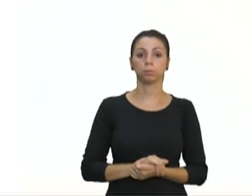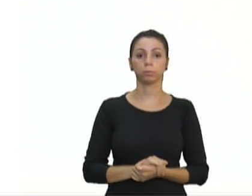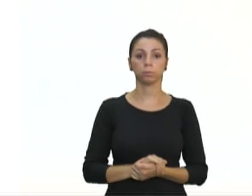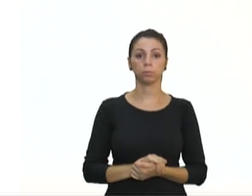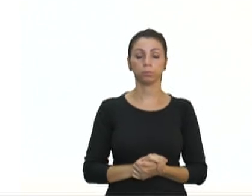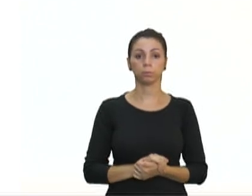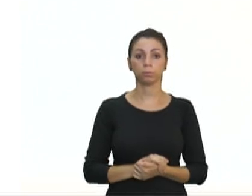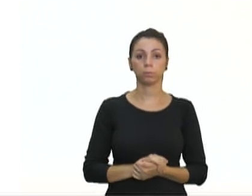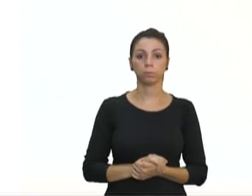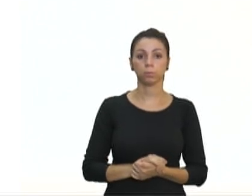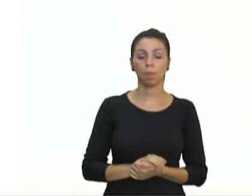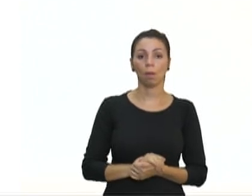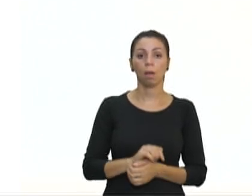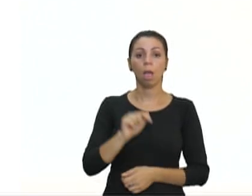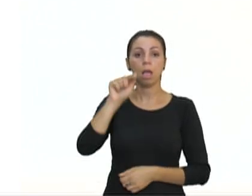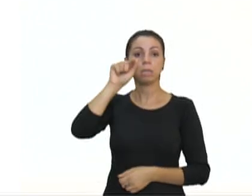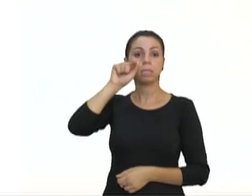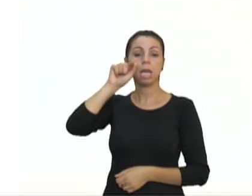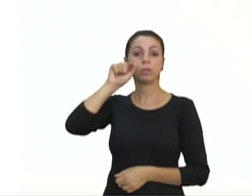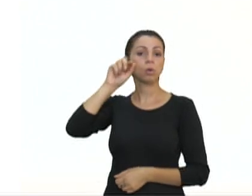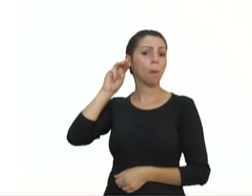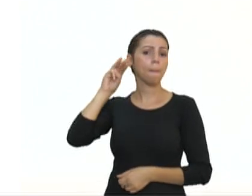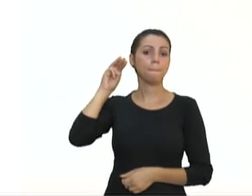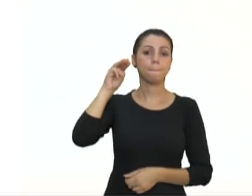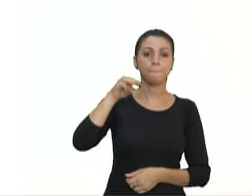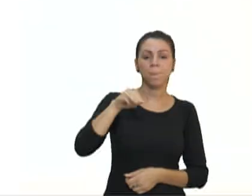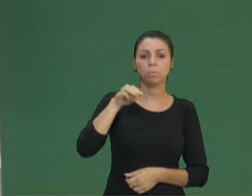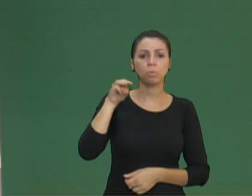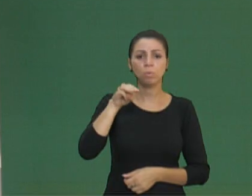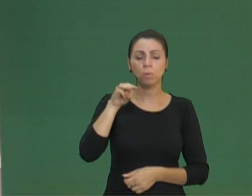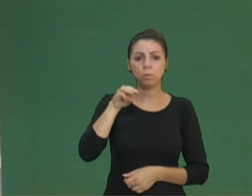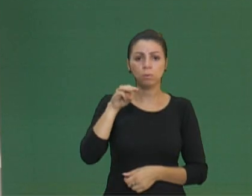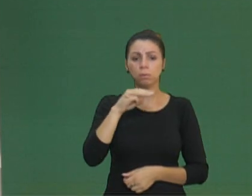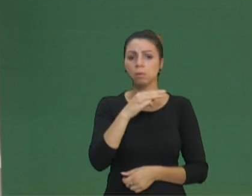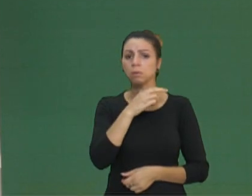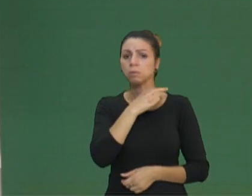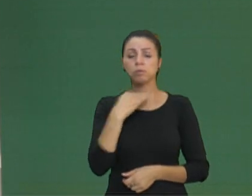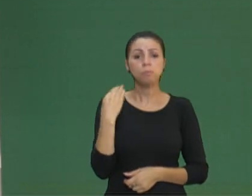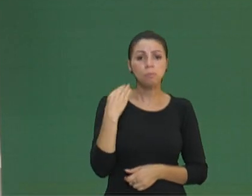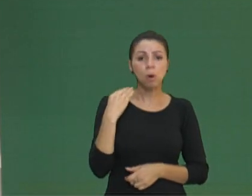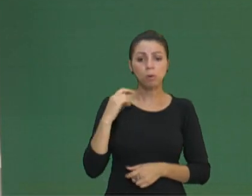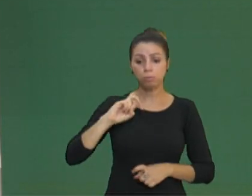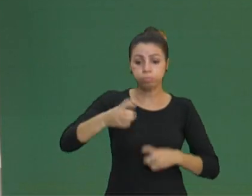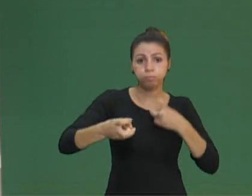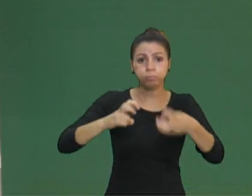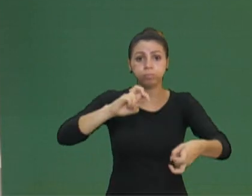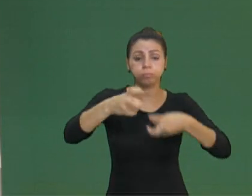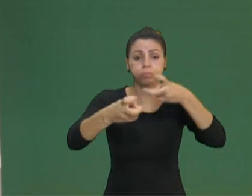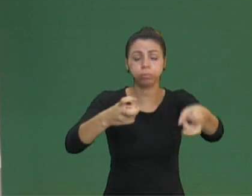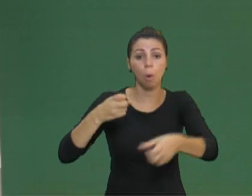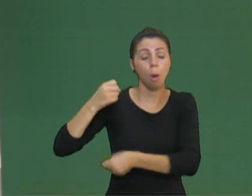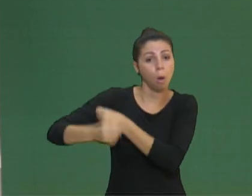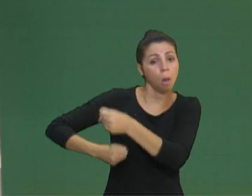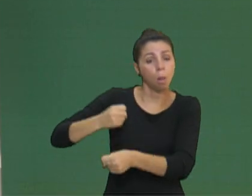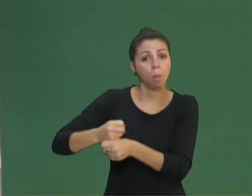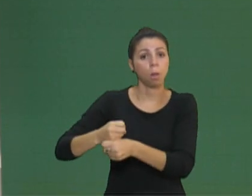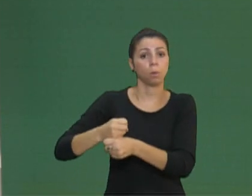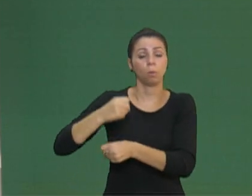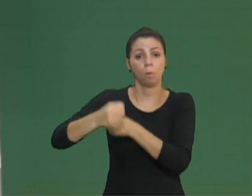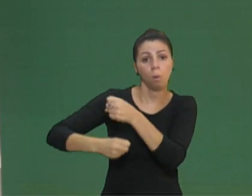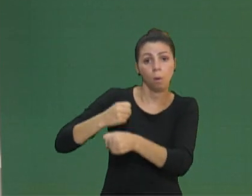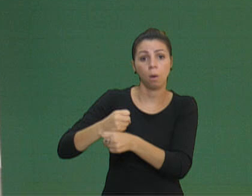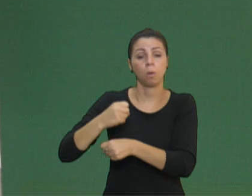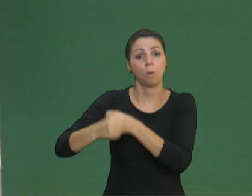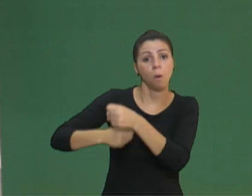causa 7 milhões de mortes todos os anos, tá? Então, isso é uma estimativa da Organização Mundial da